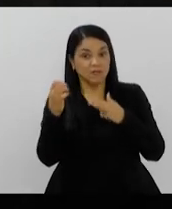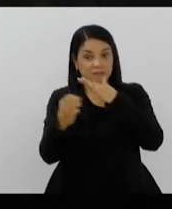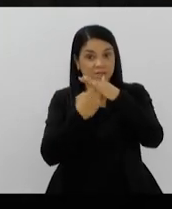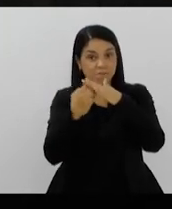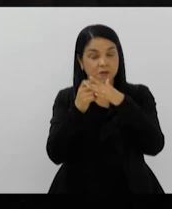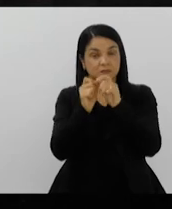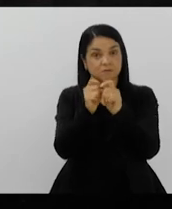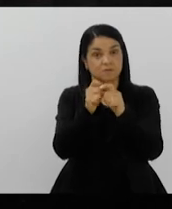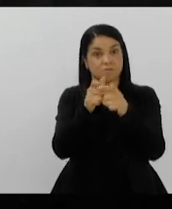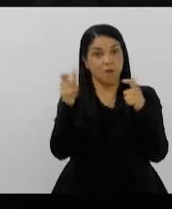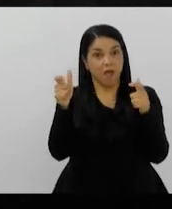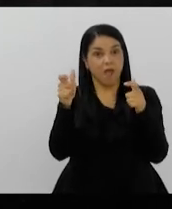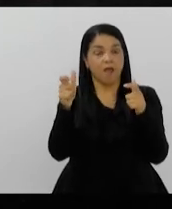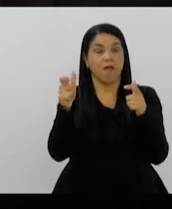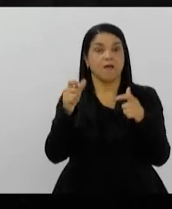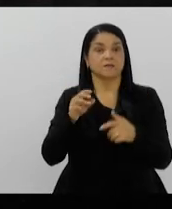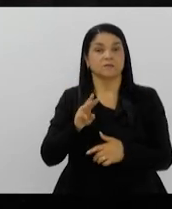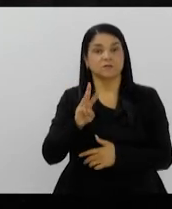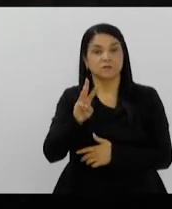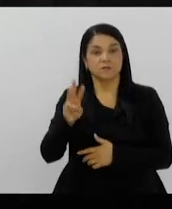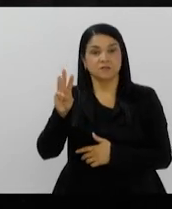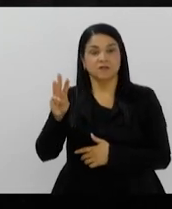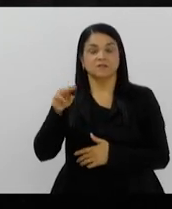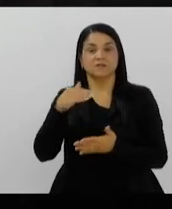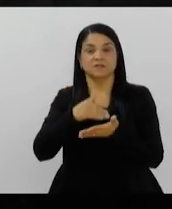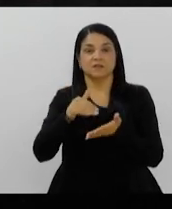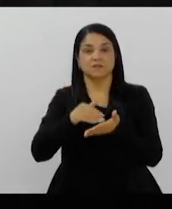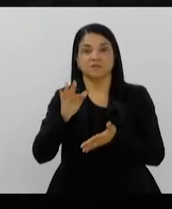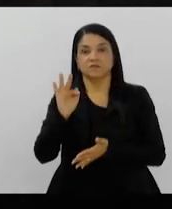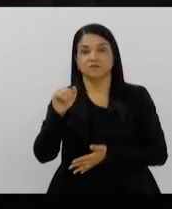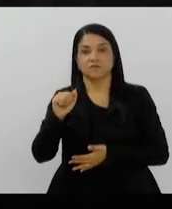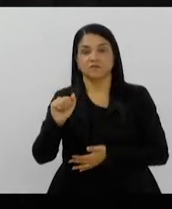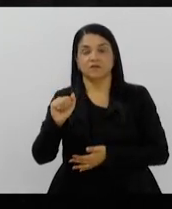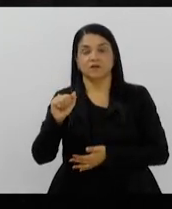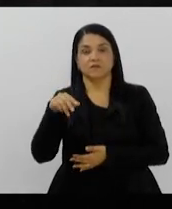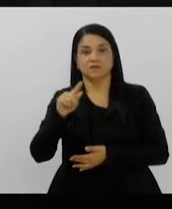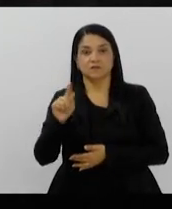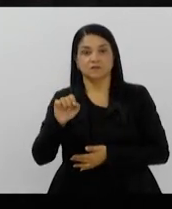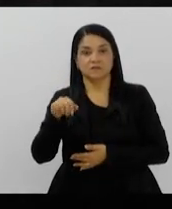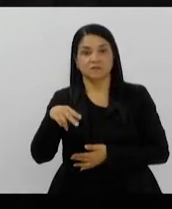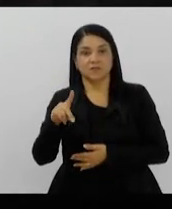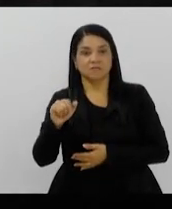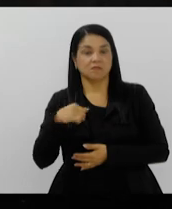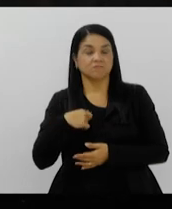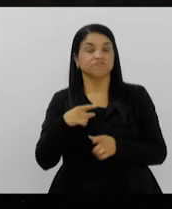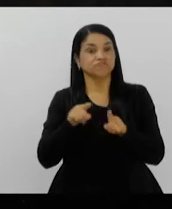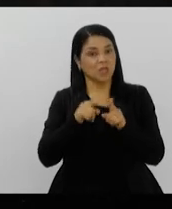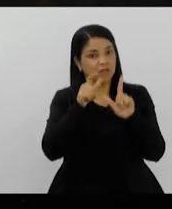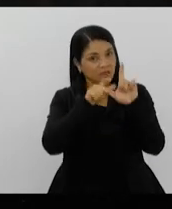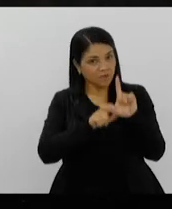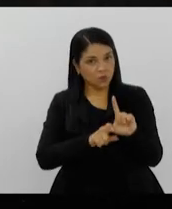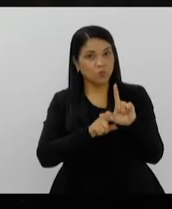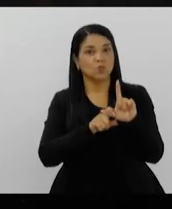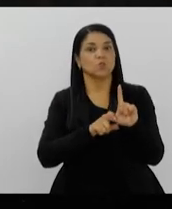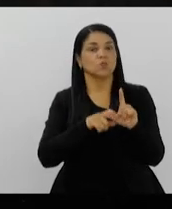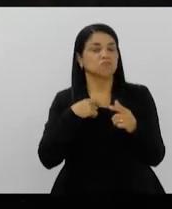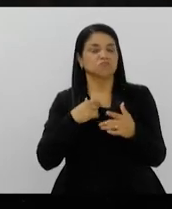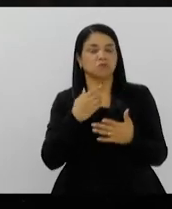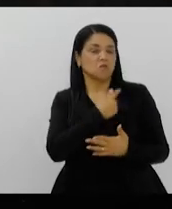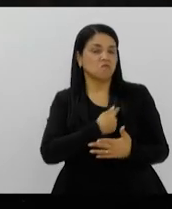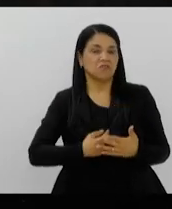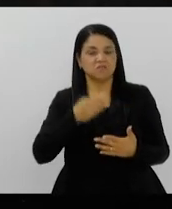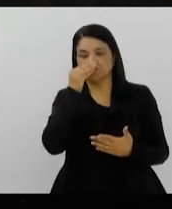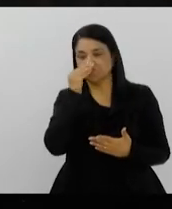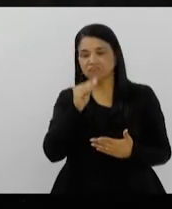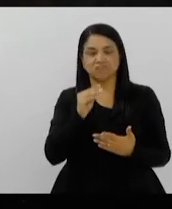lá no site da Secretaria de Fazenda, dos grandes devedores do estado do Rio de Janeiro que o governador simplesmente não cobra. E que